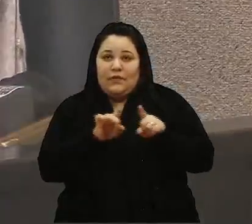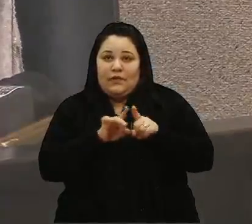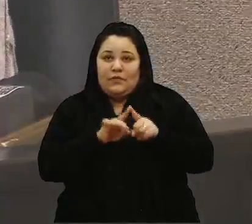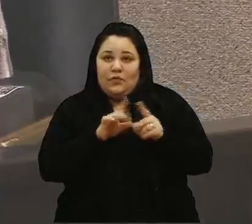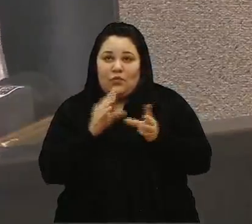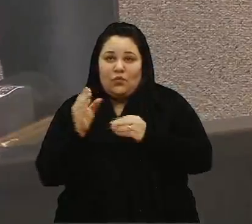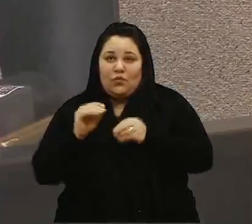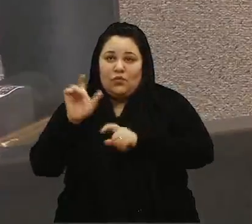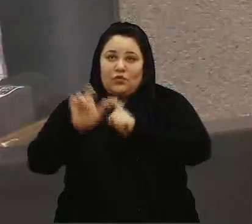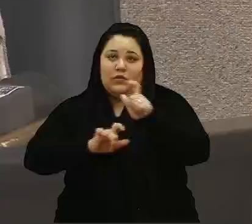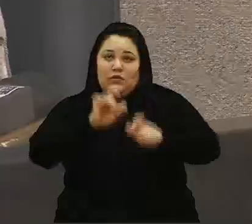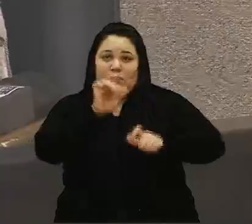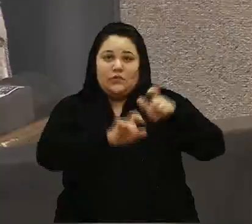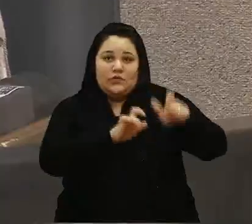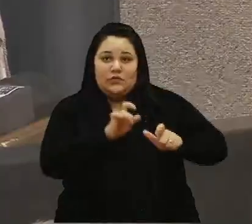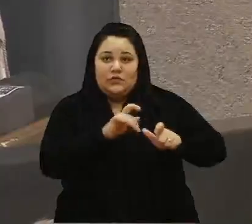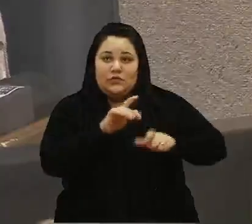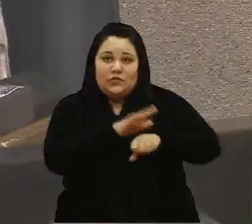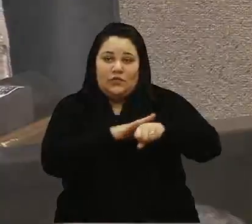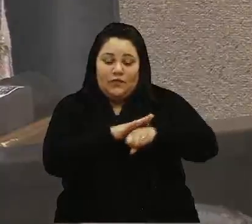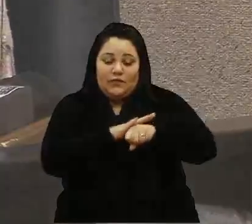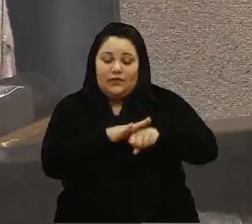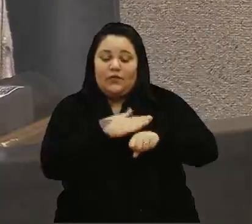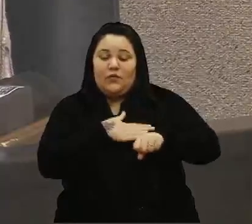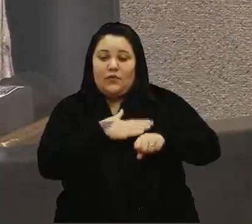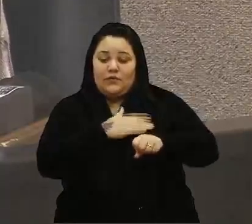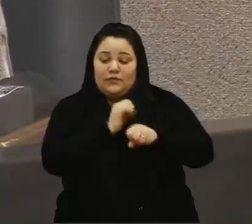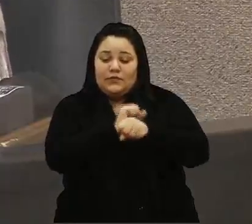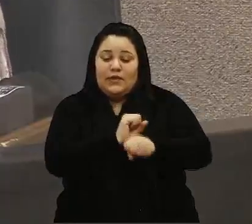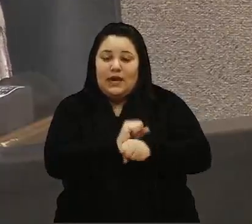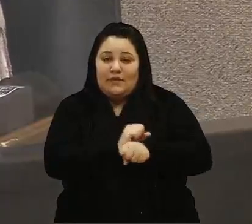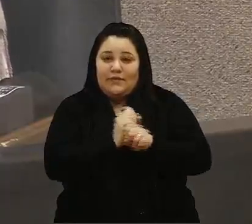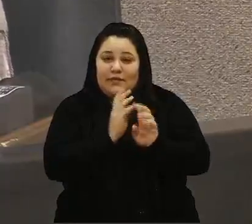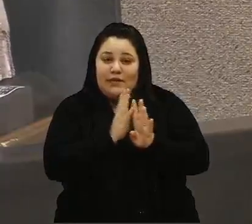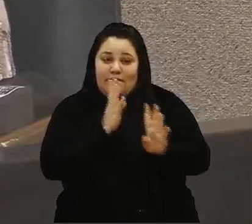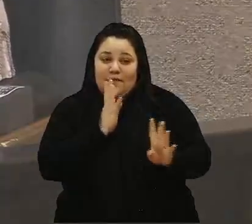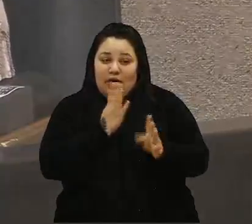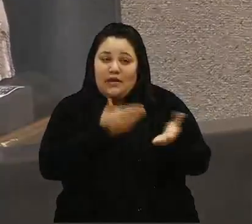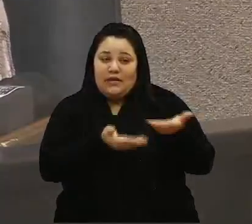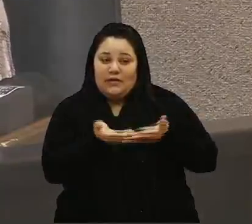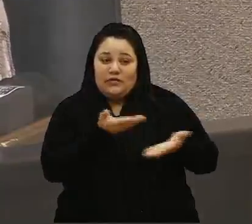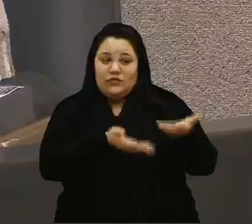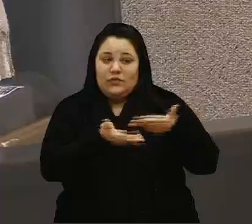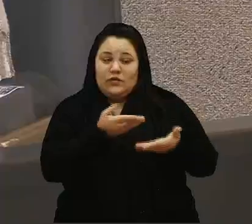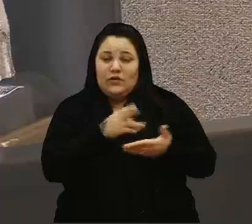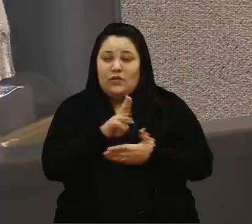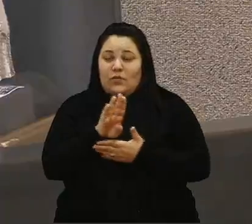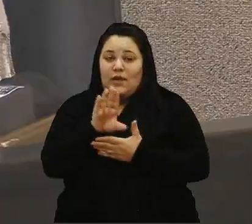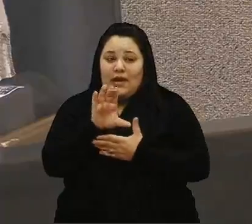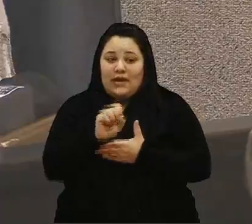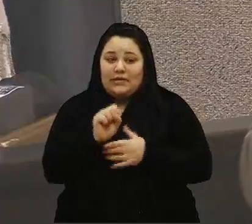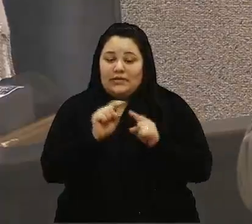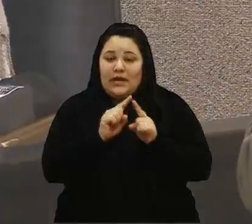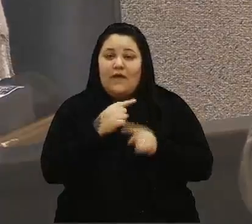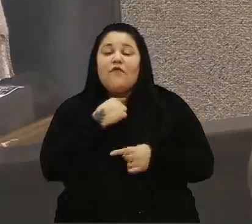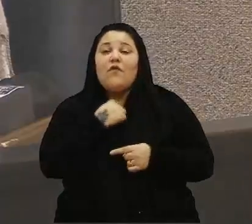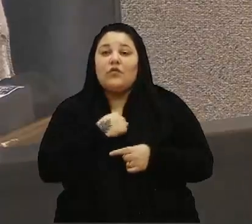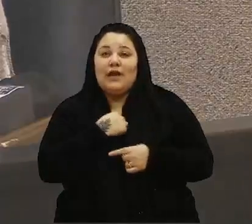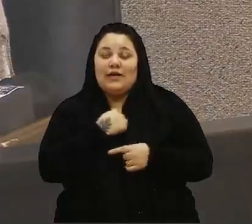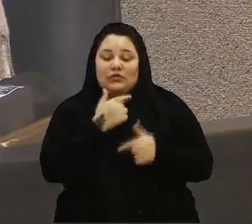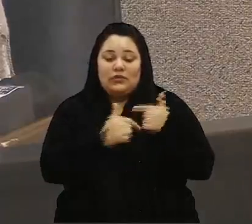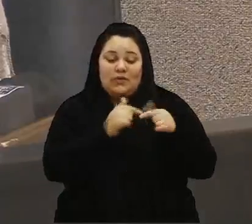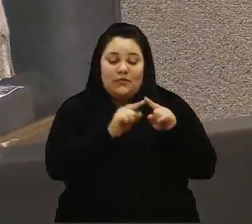falar comigo que elas aguardavam na fila para um atendimento na UBS e, por mais que a boa vontade daquele